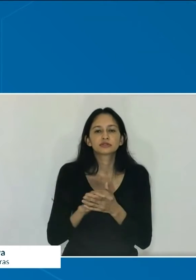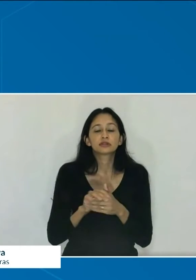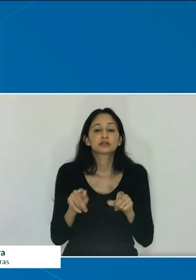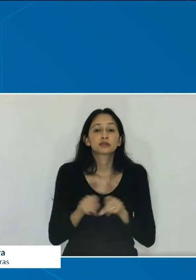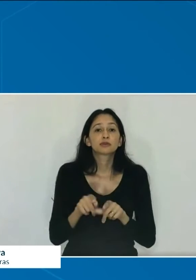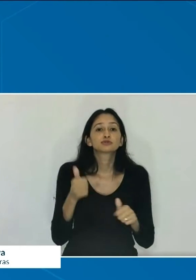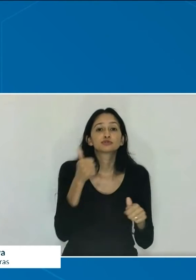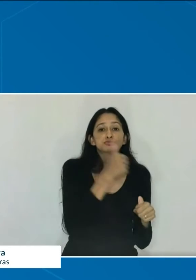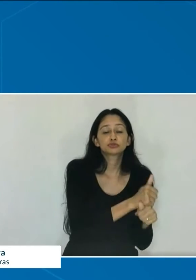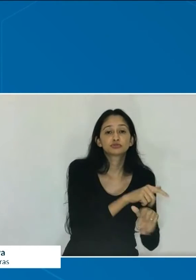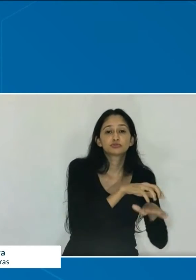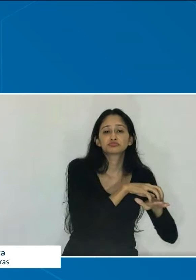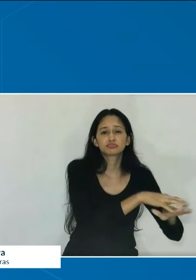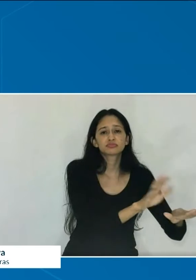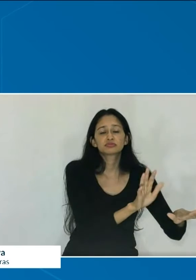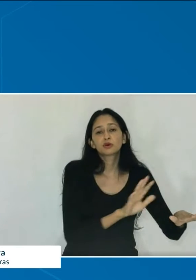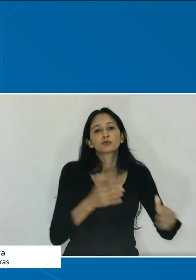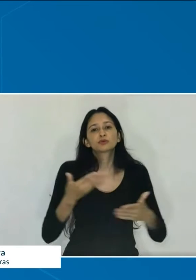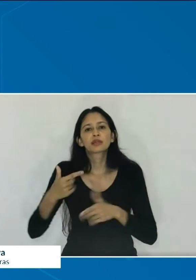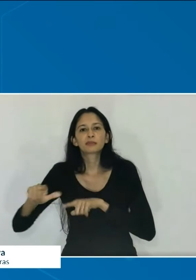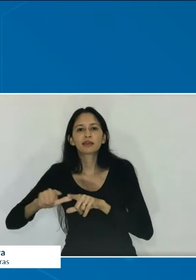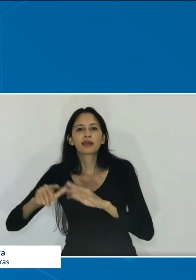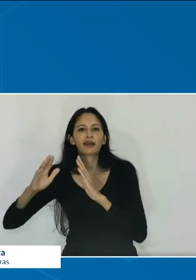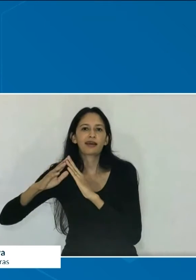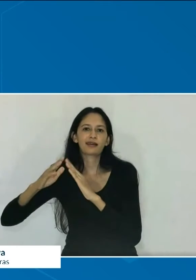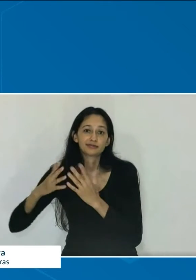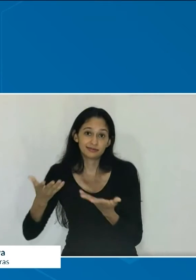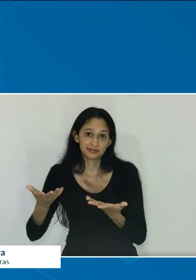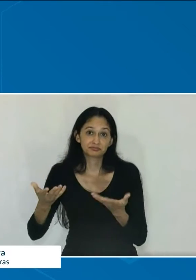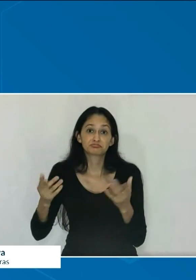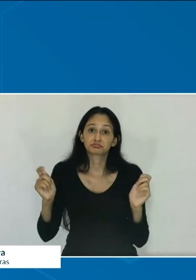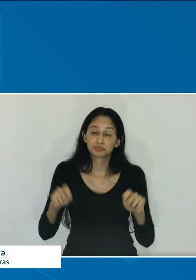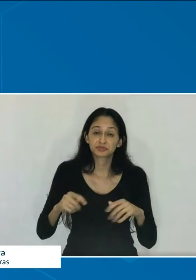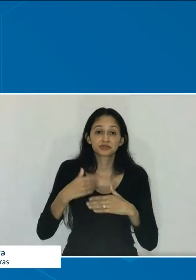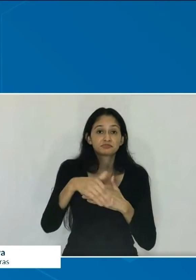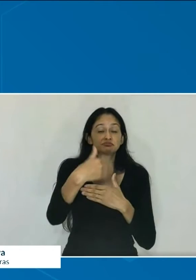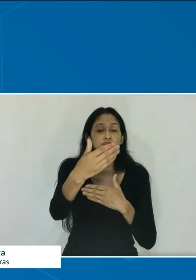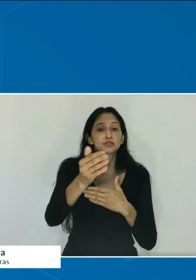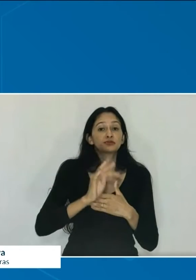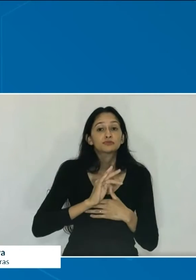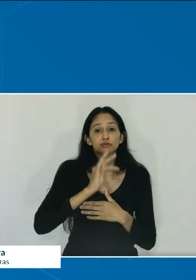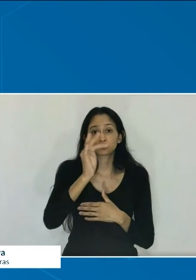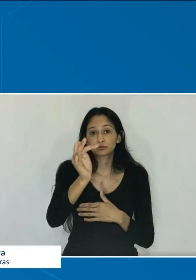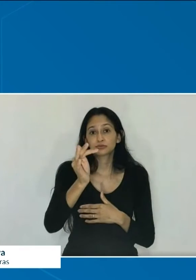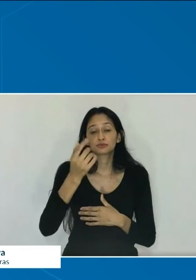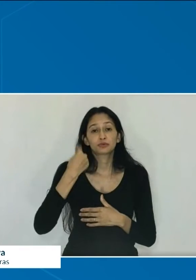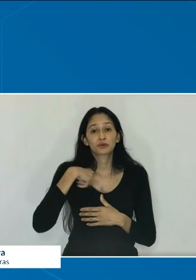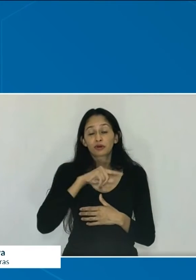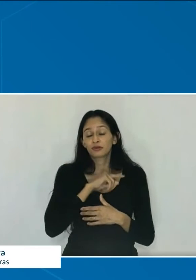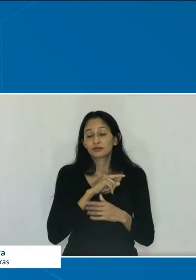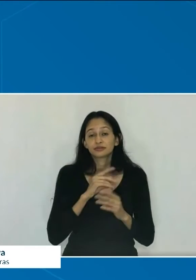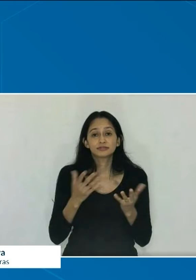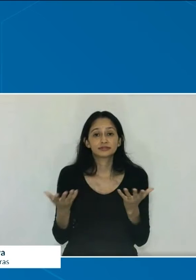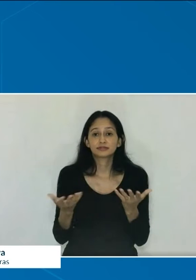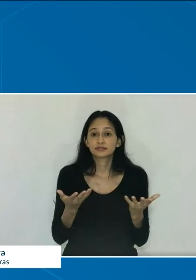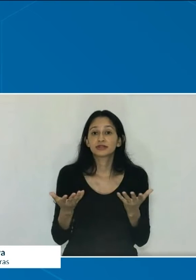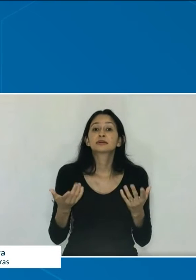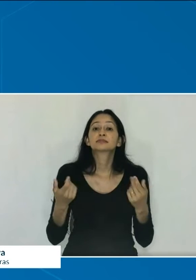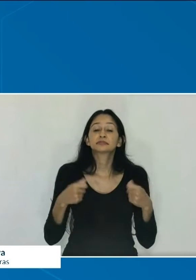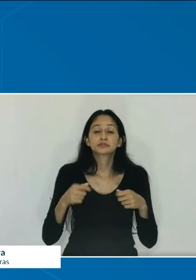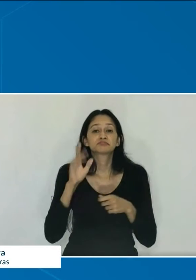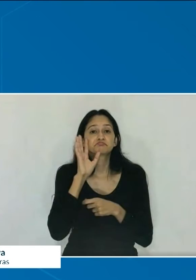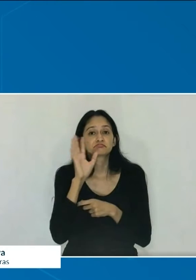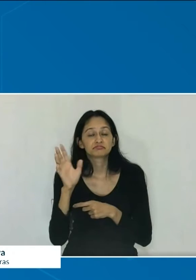deslocamento pelo trabalho à distância. Eu acho que essa é uma questão, uma provocação que a gente tem que aprofundar